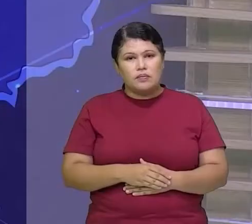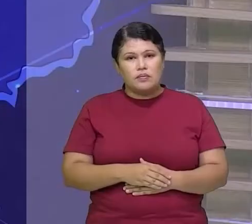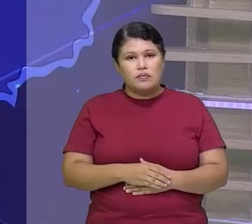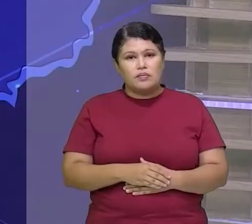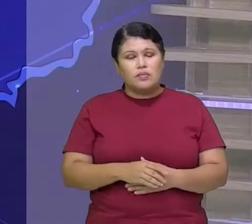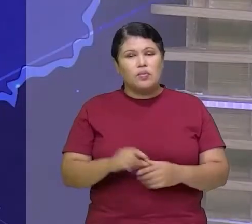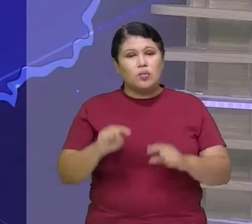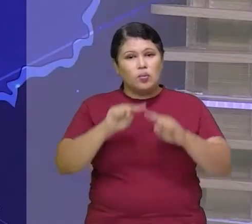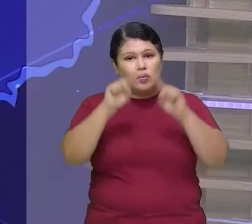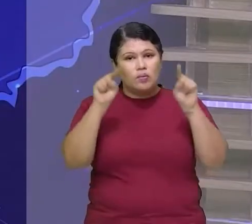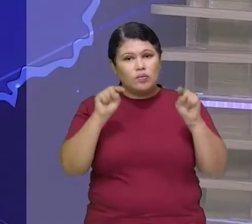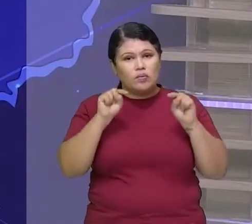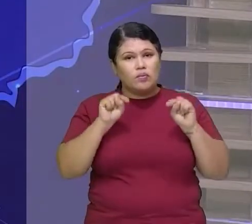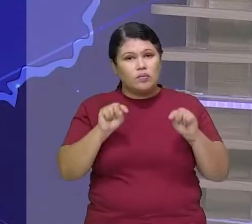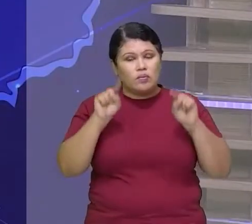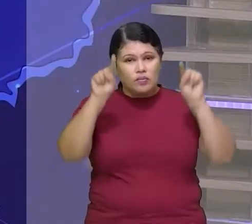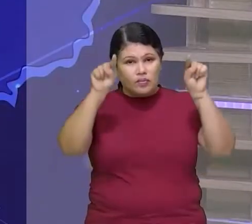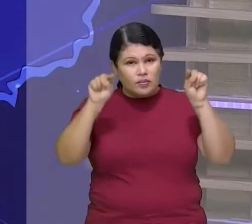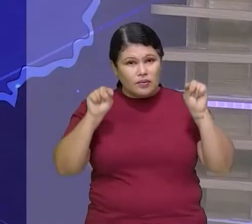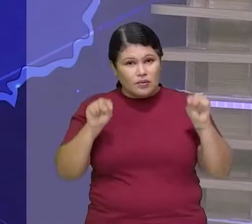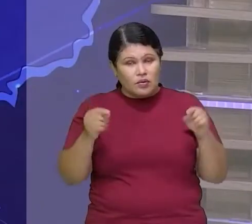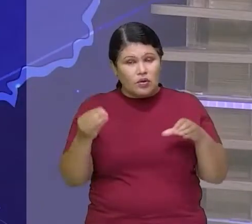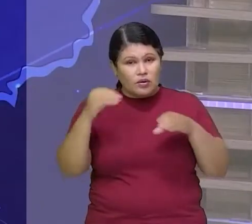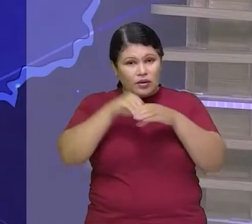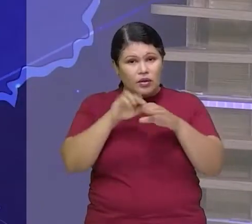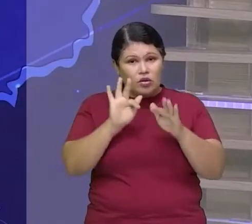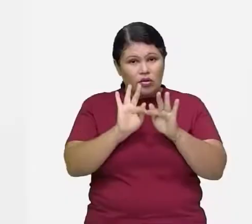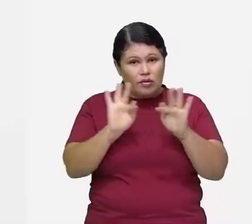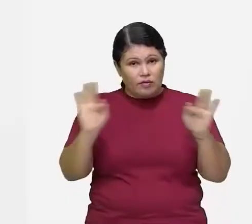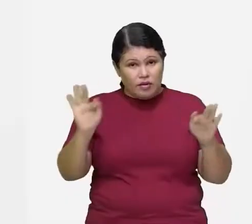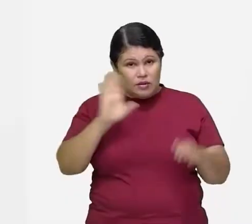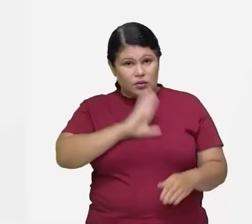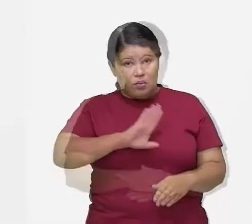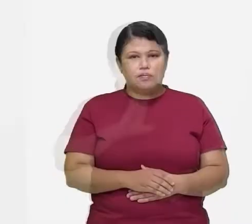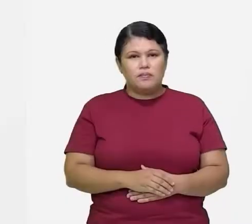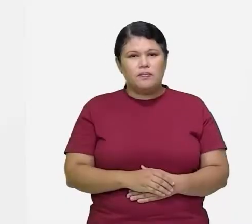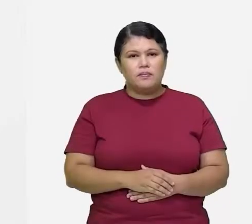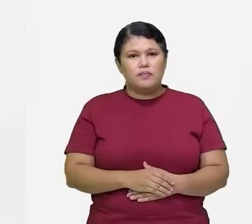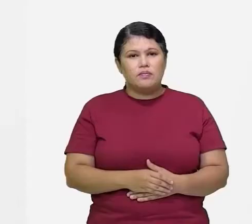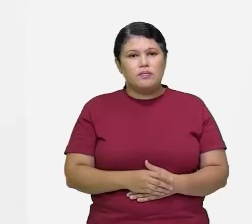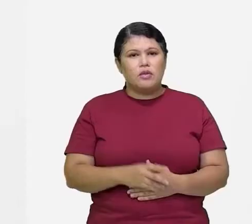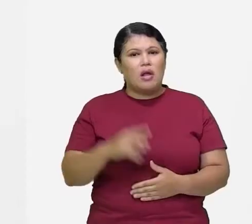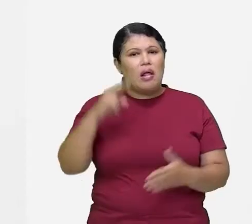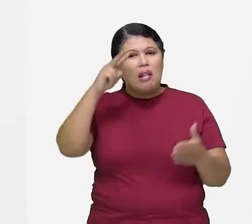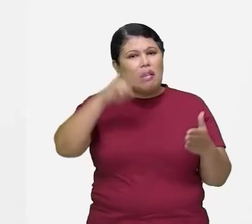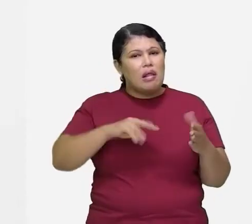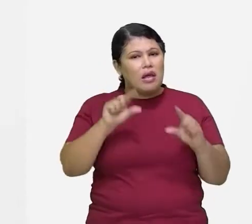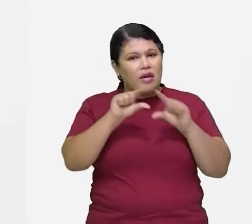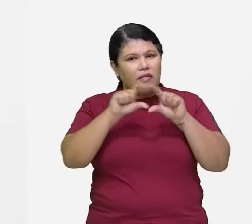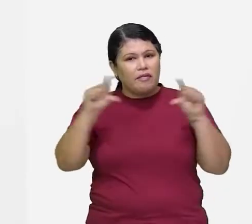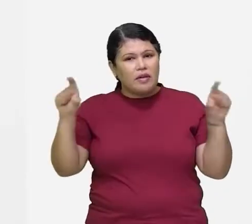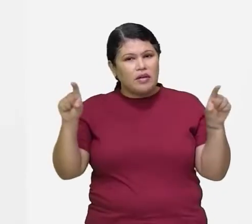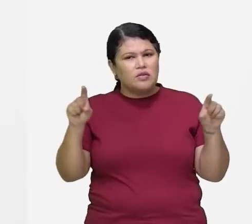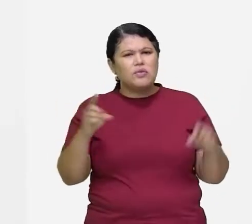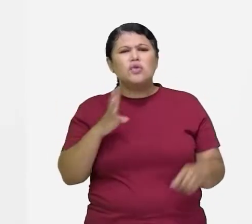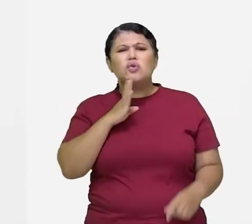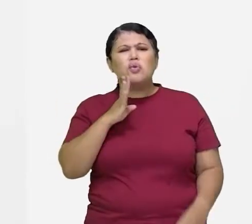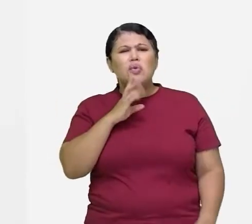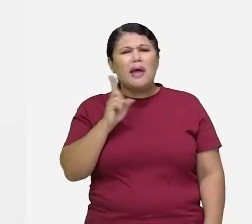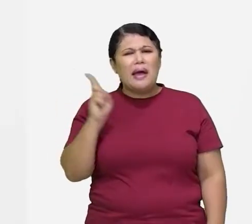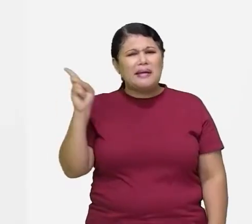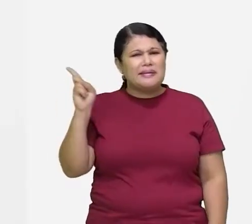Os sinais de pontuação. Sinais de pontuações, finalidade e uso. Leia as frases. Vocês